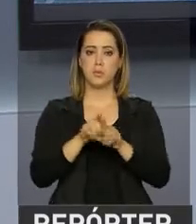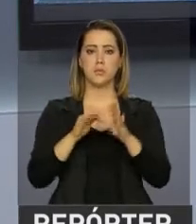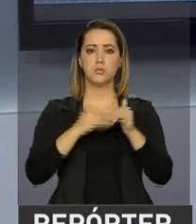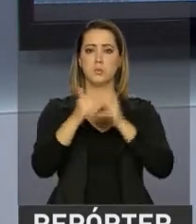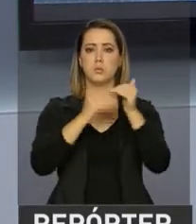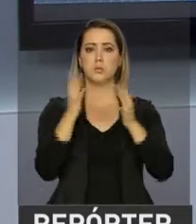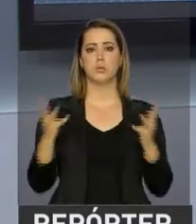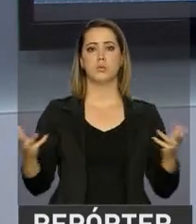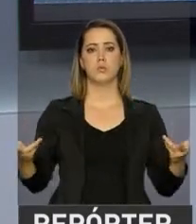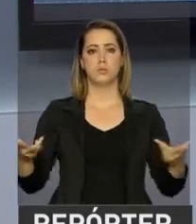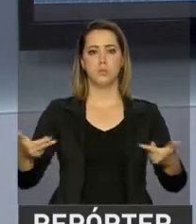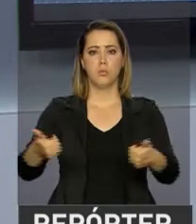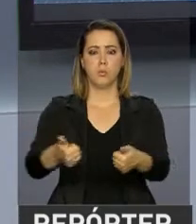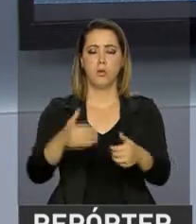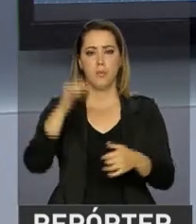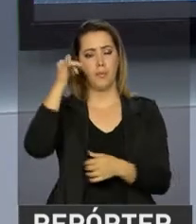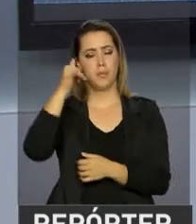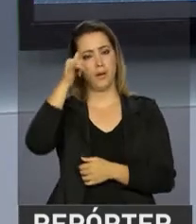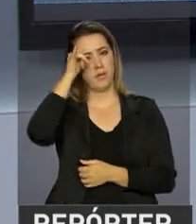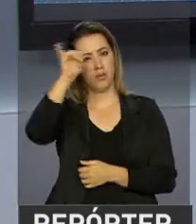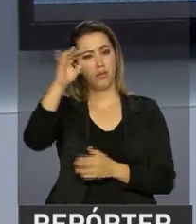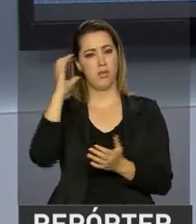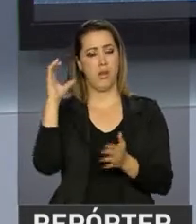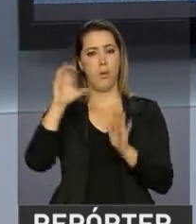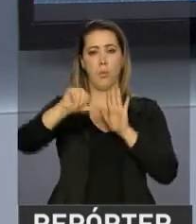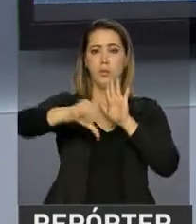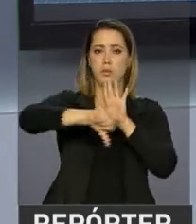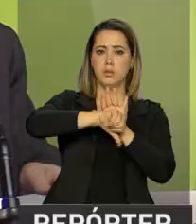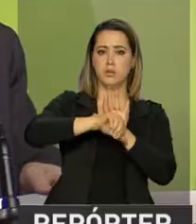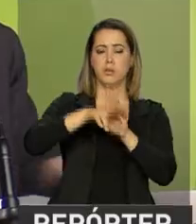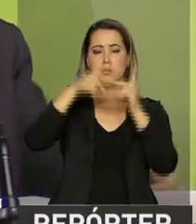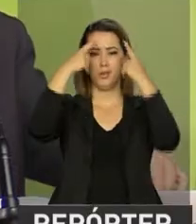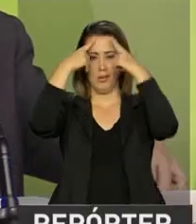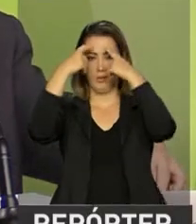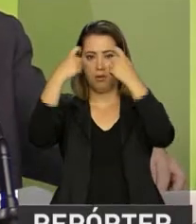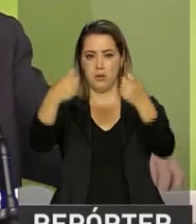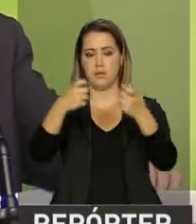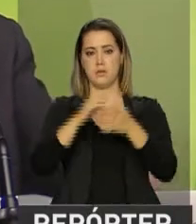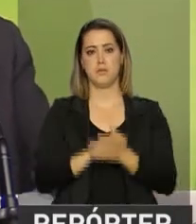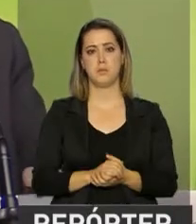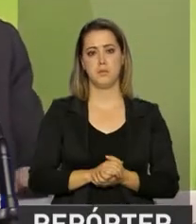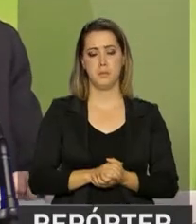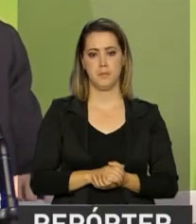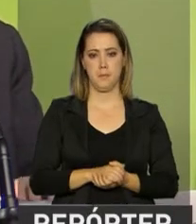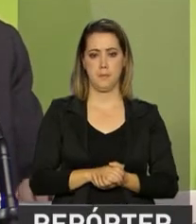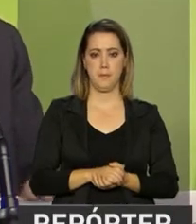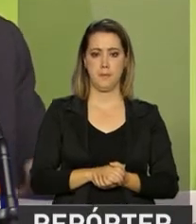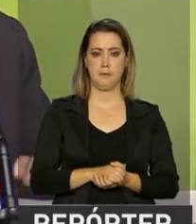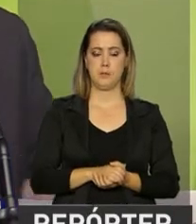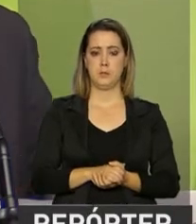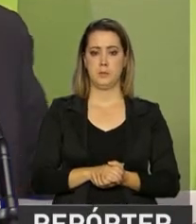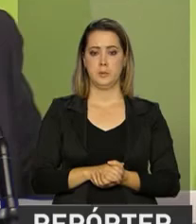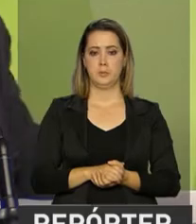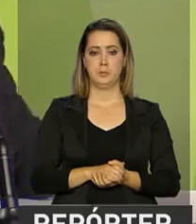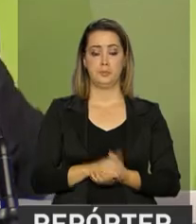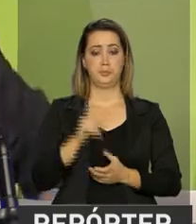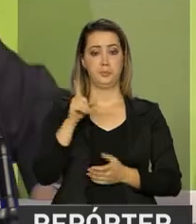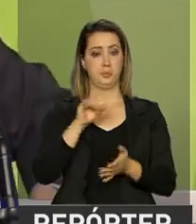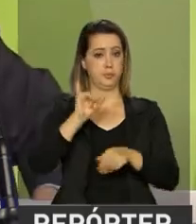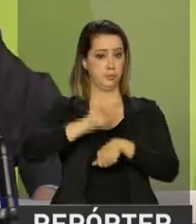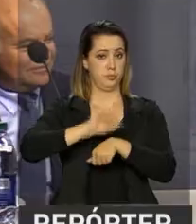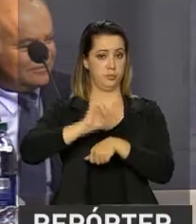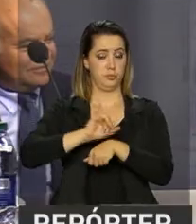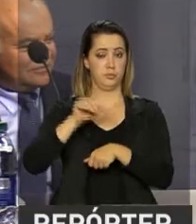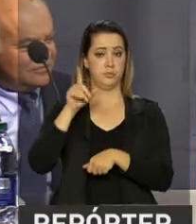aumentar a eficiência no combate ao crime e à violência em ócio do ministro da justiça fez uma